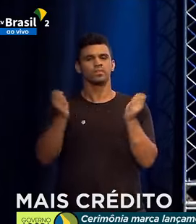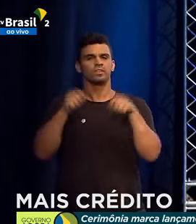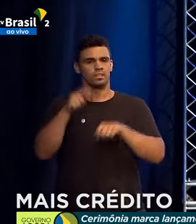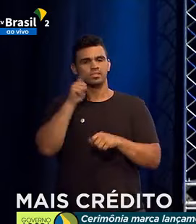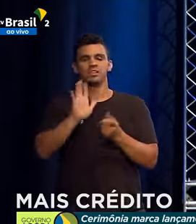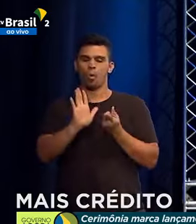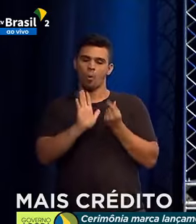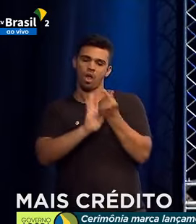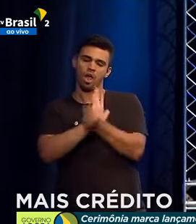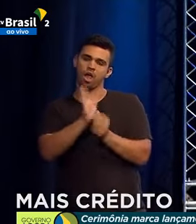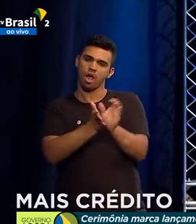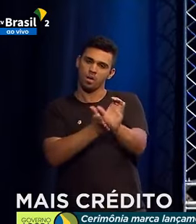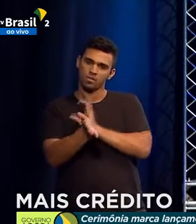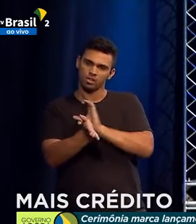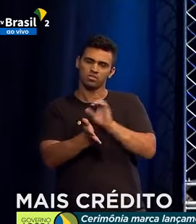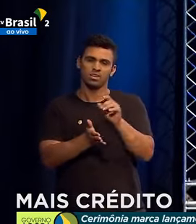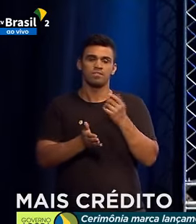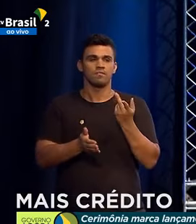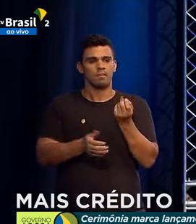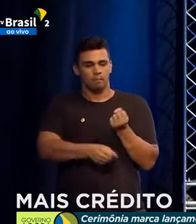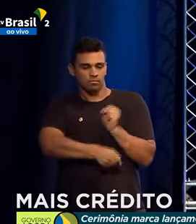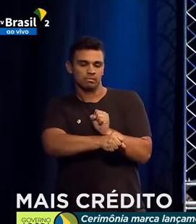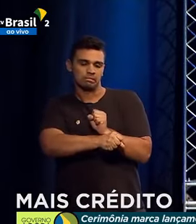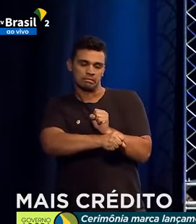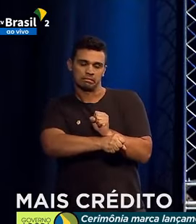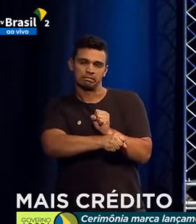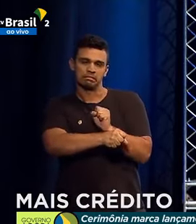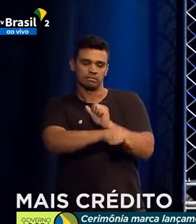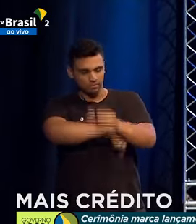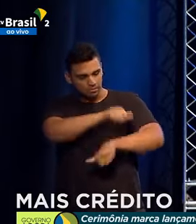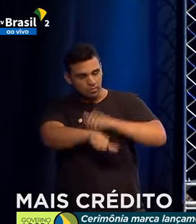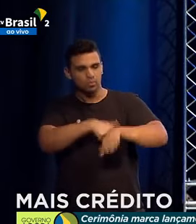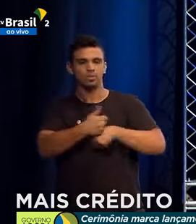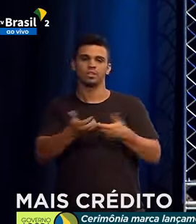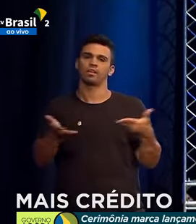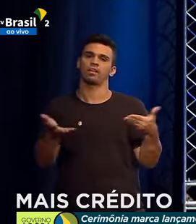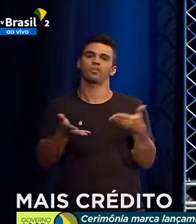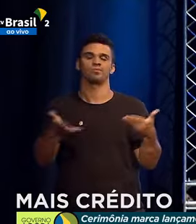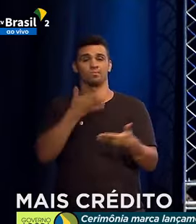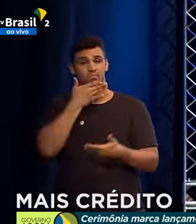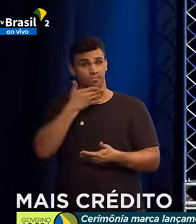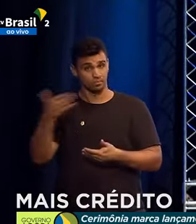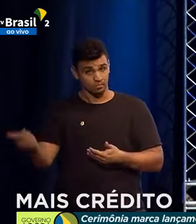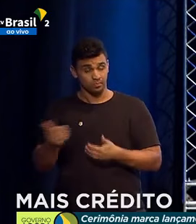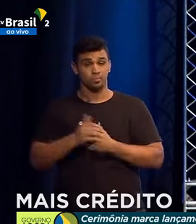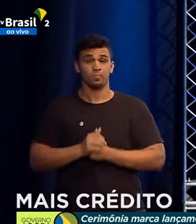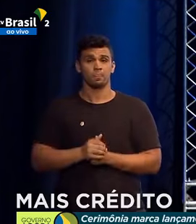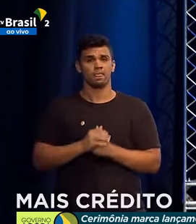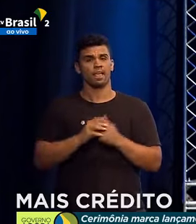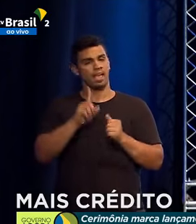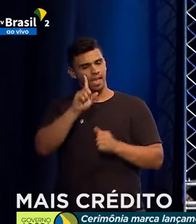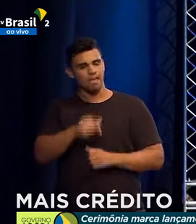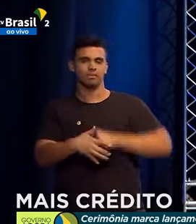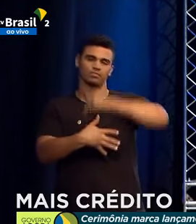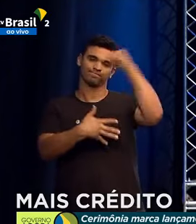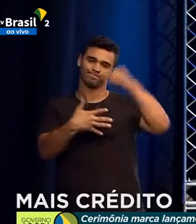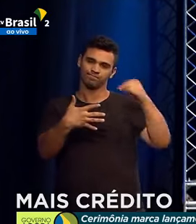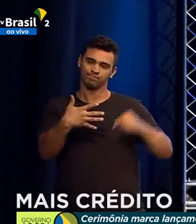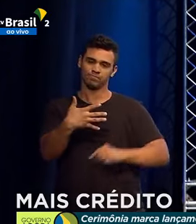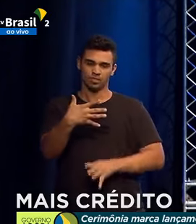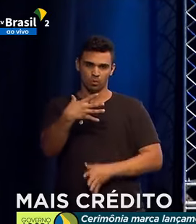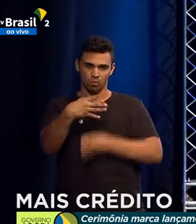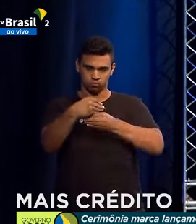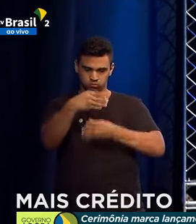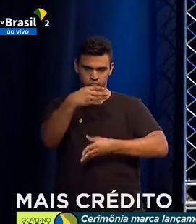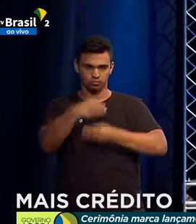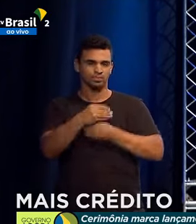giro, vai deixar de ser escravizado nas estradas. E isso é muito importante. É mais uma medida que se soma a tantas outras, como foi